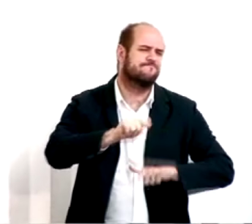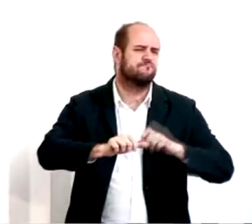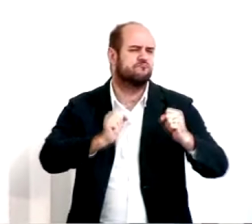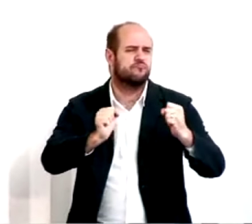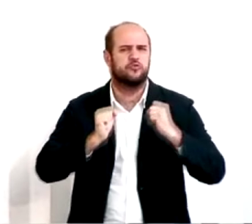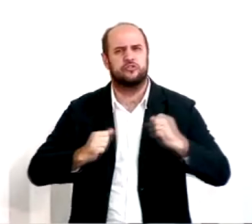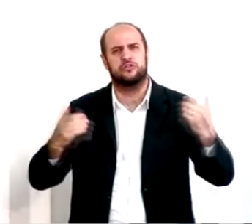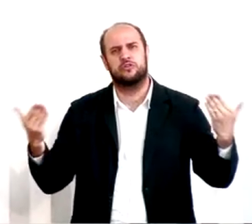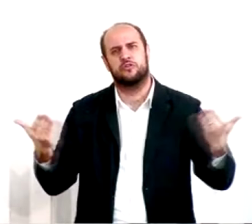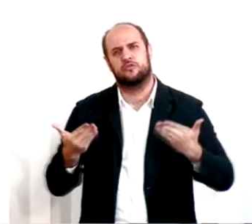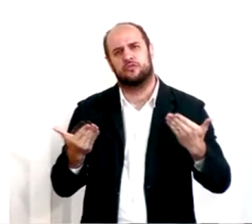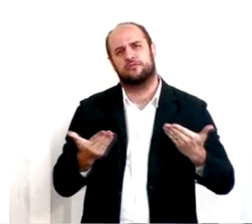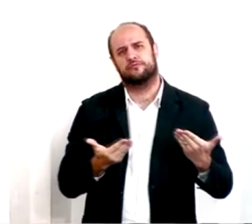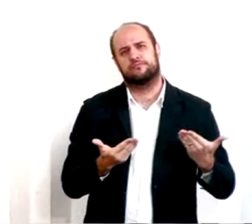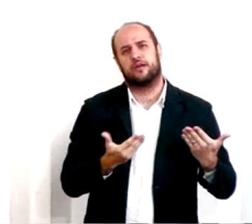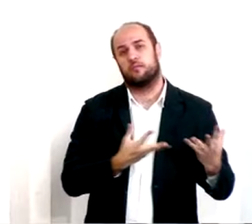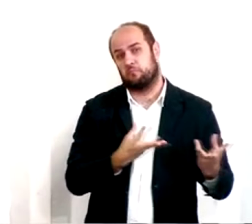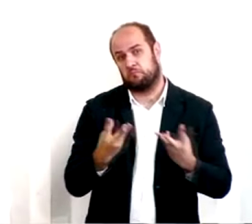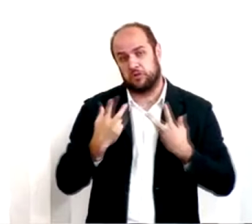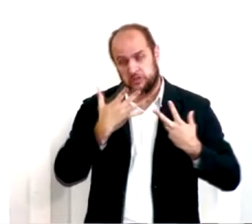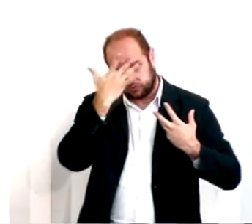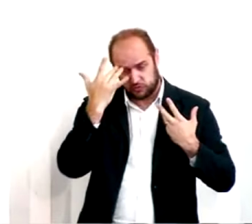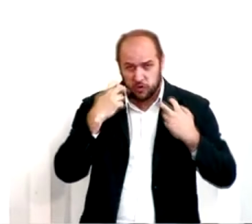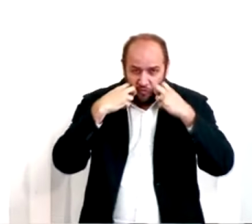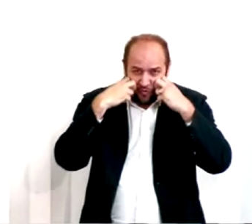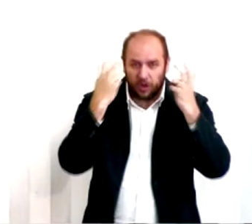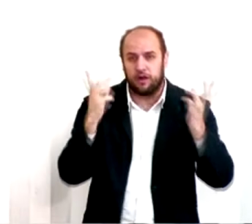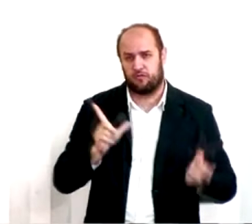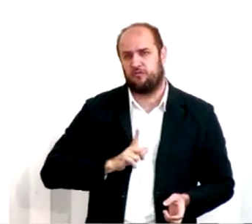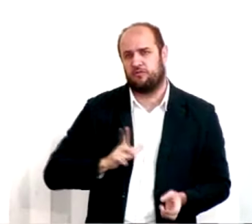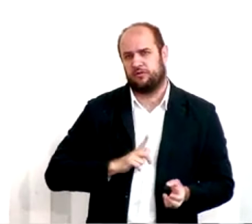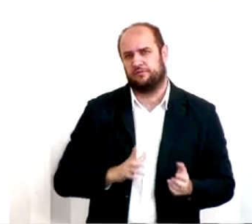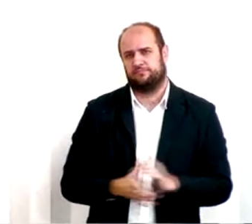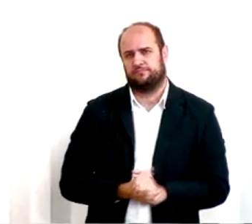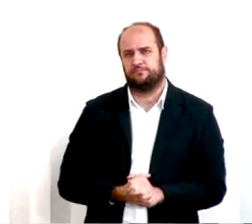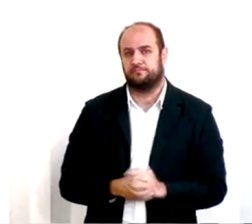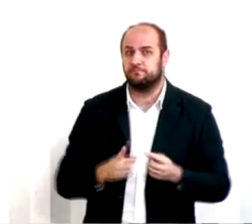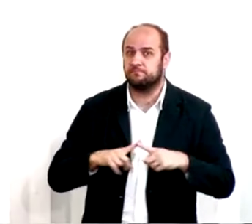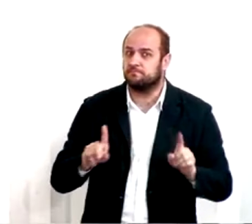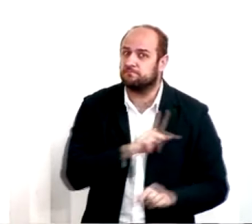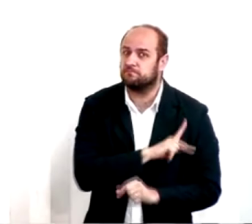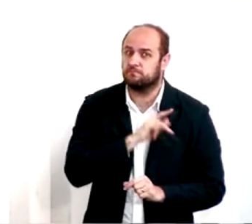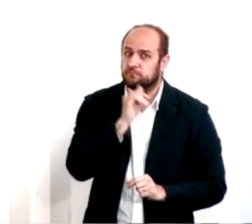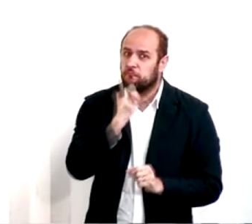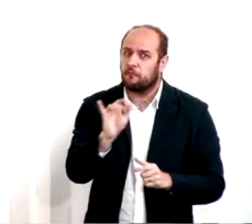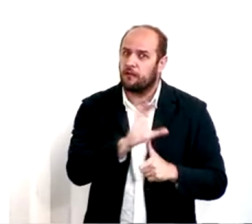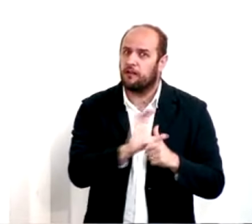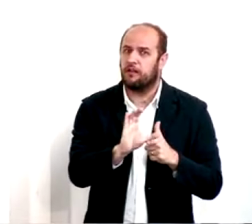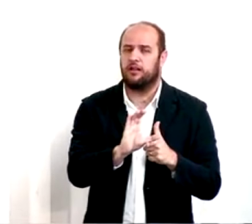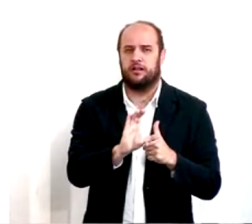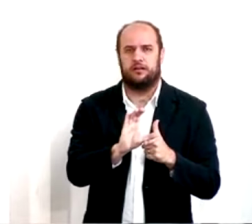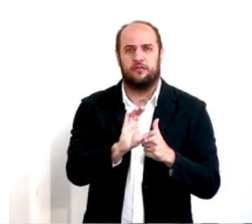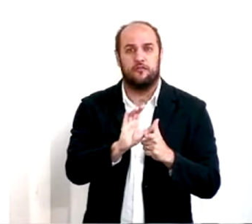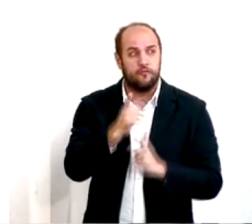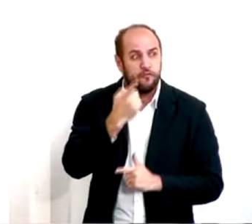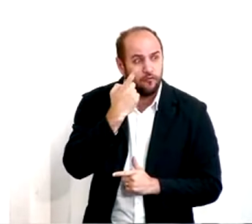poder e muitos envergonharam dele no entanto Paulo está dizendo o Corinthians eu